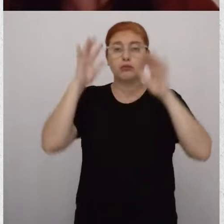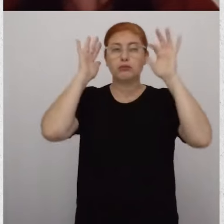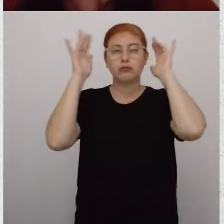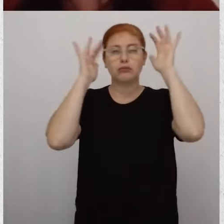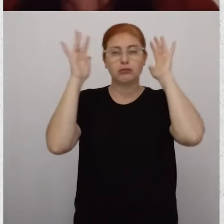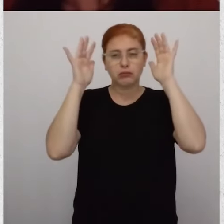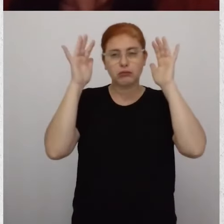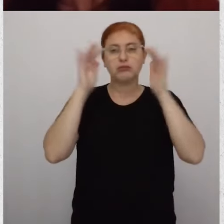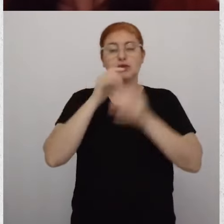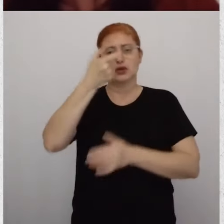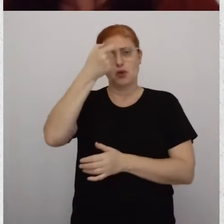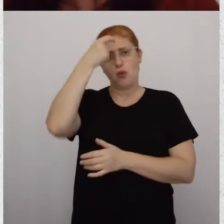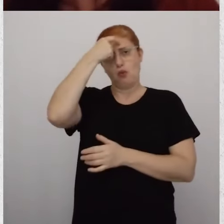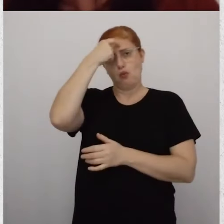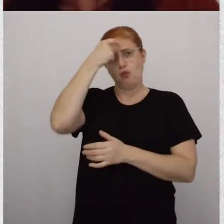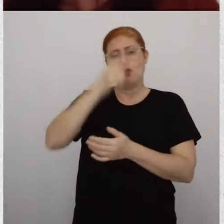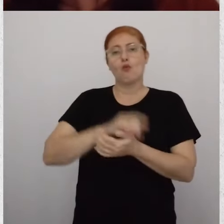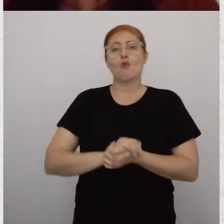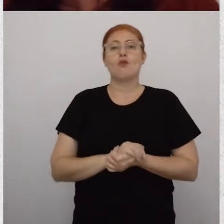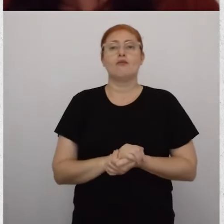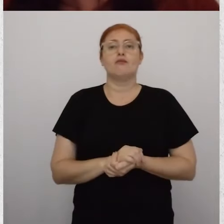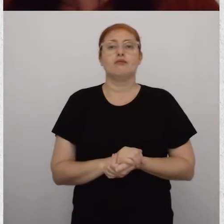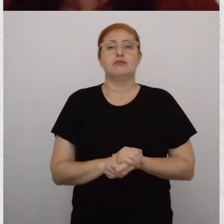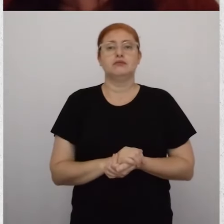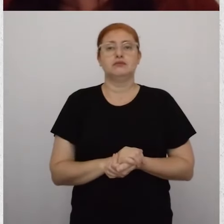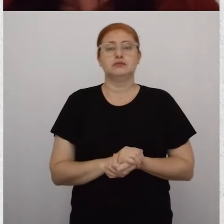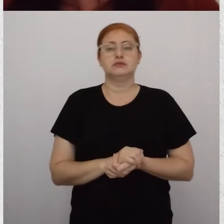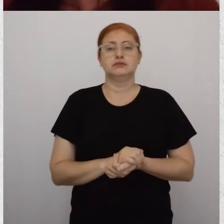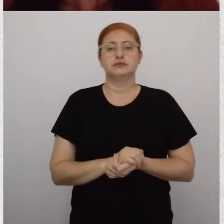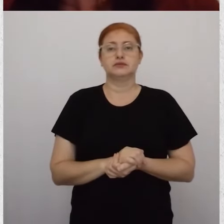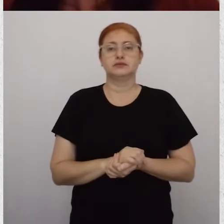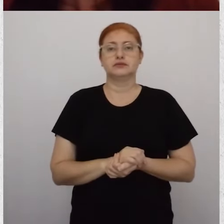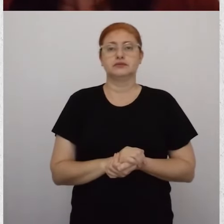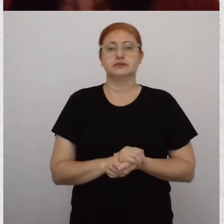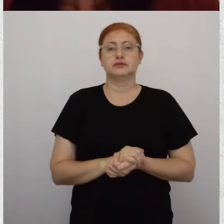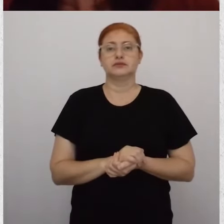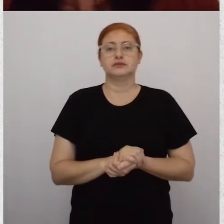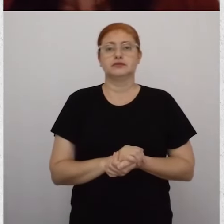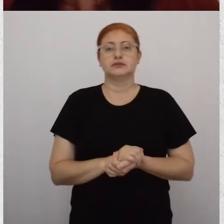ou conscientização, né? Que são